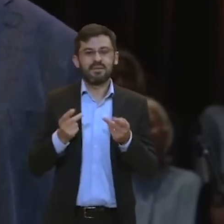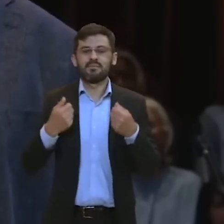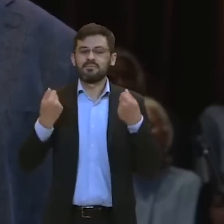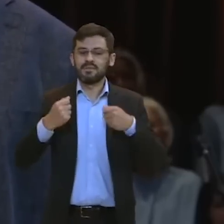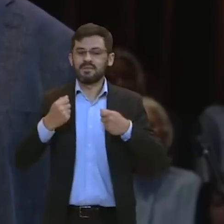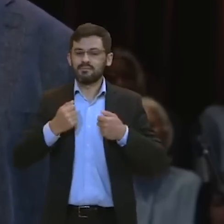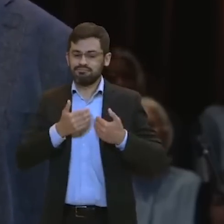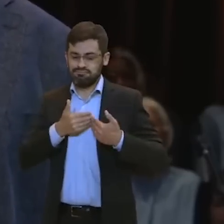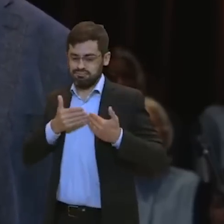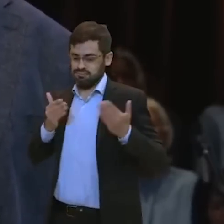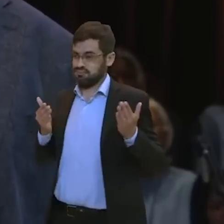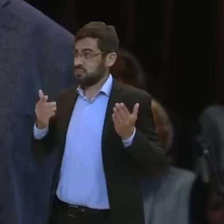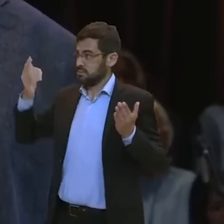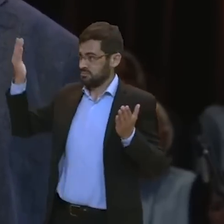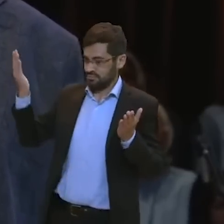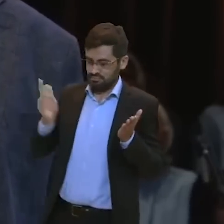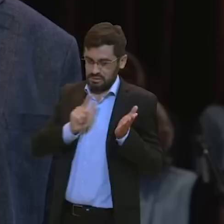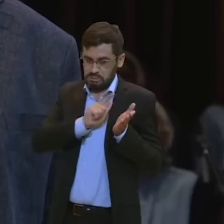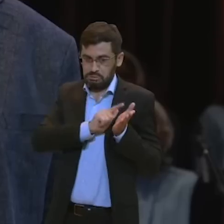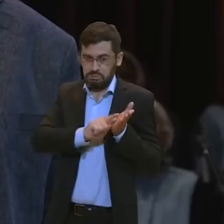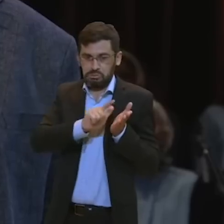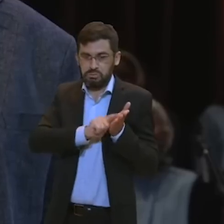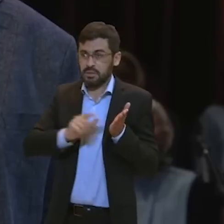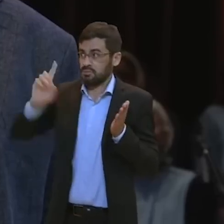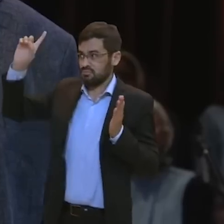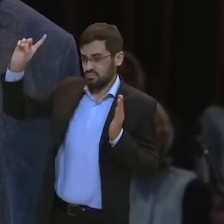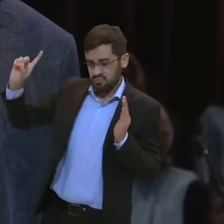Tem ninho de passarinho lá.